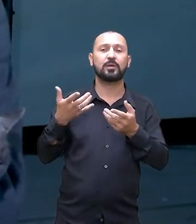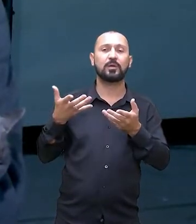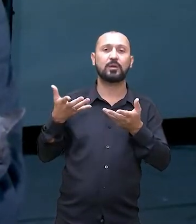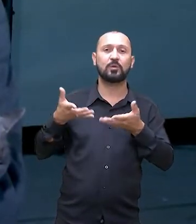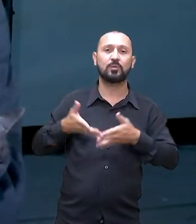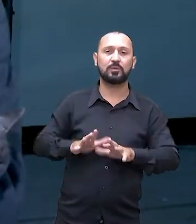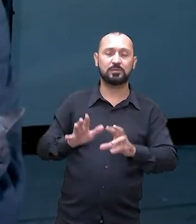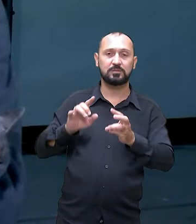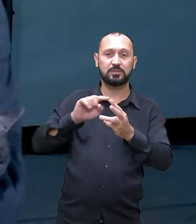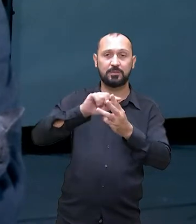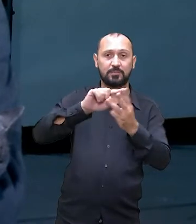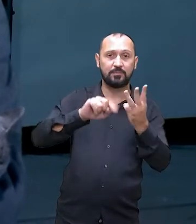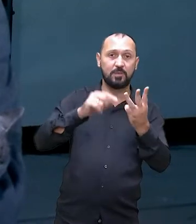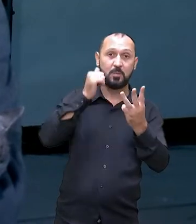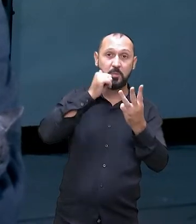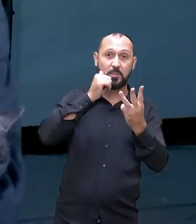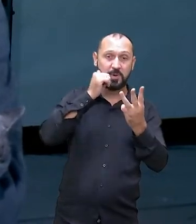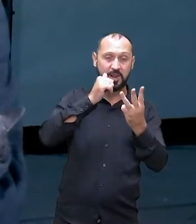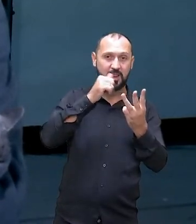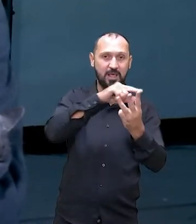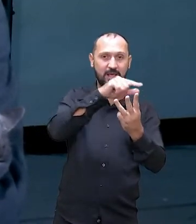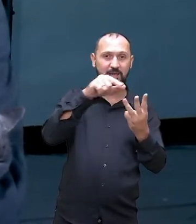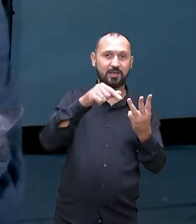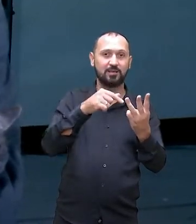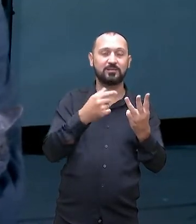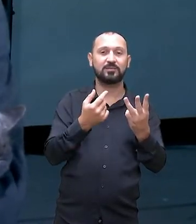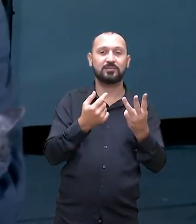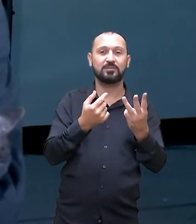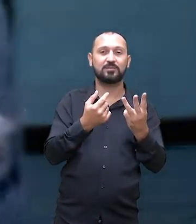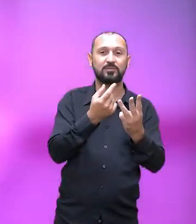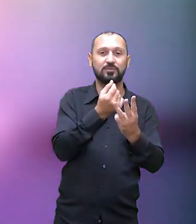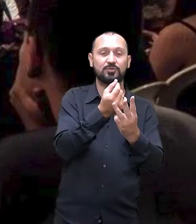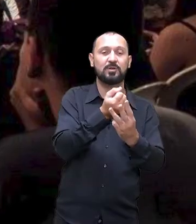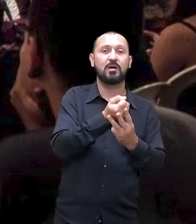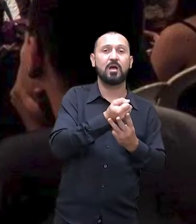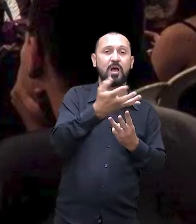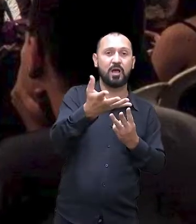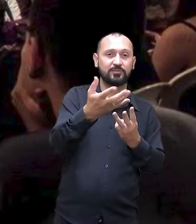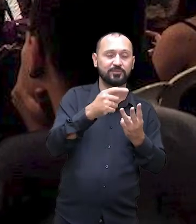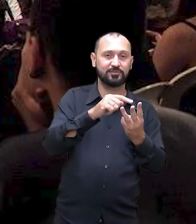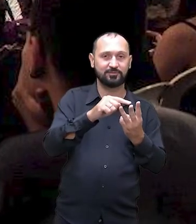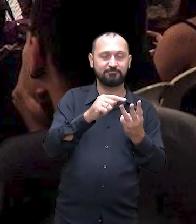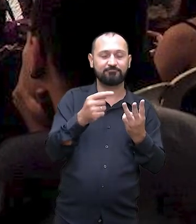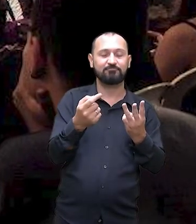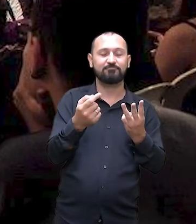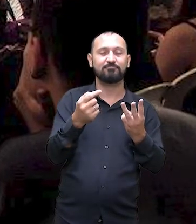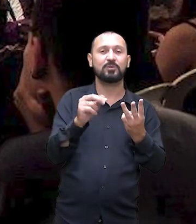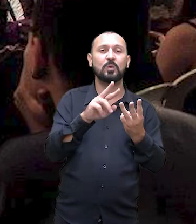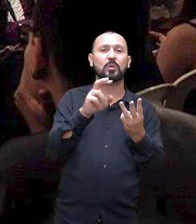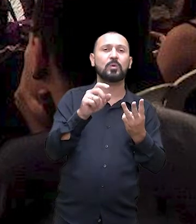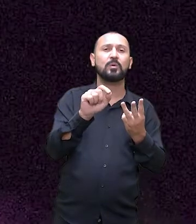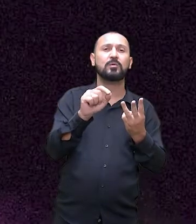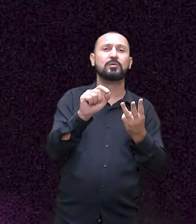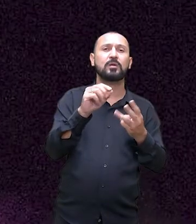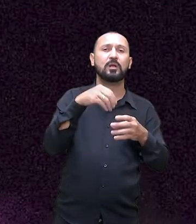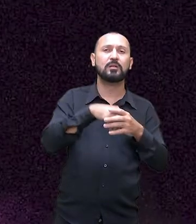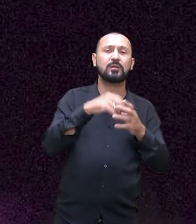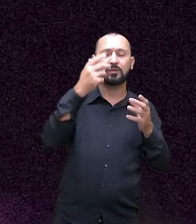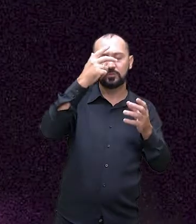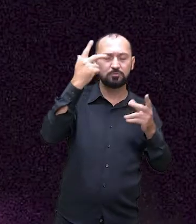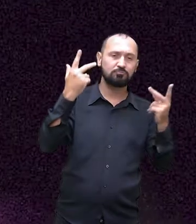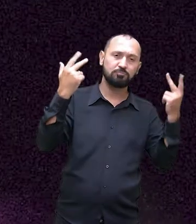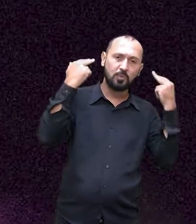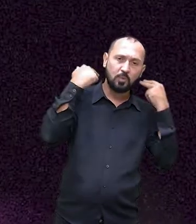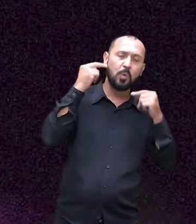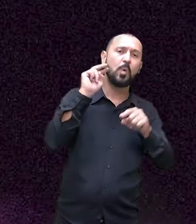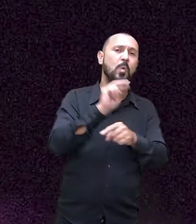do cuidado com o cabelo, da importância desse cabelo para a mulher. Contemplada em 2013 com o Prêmio